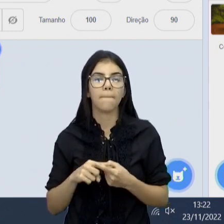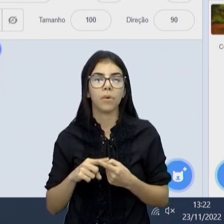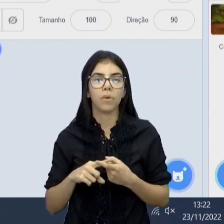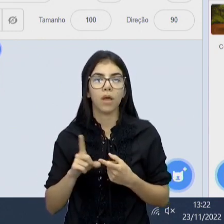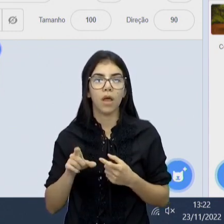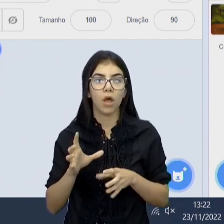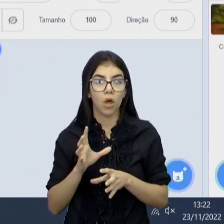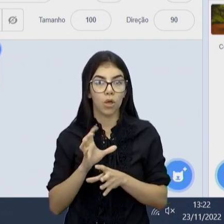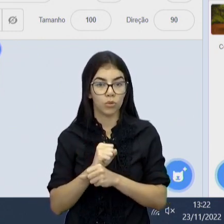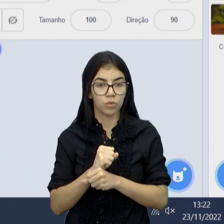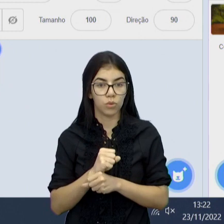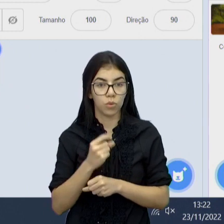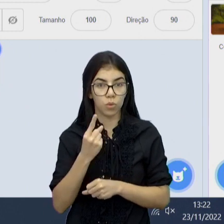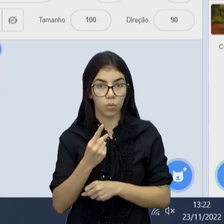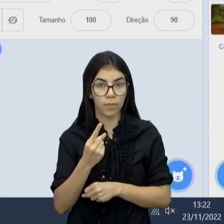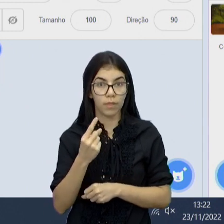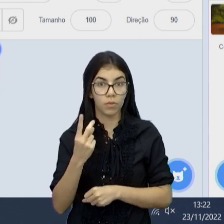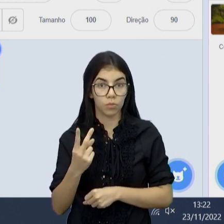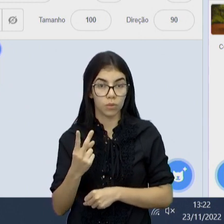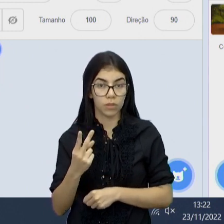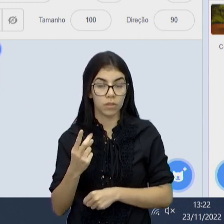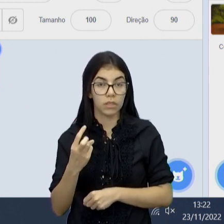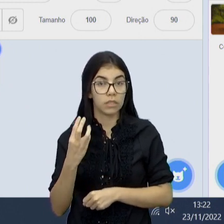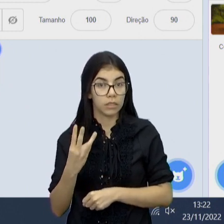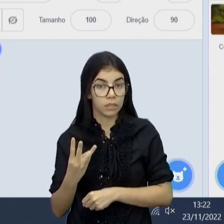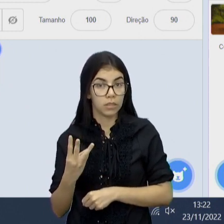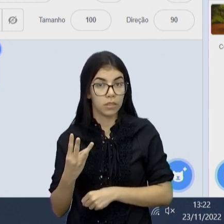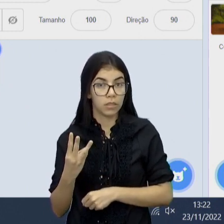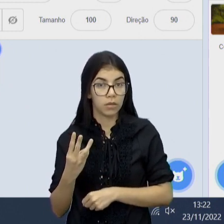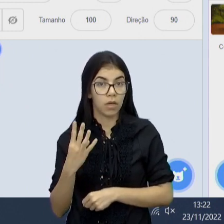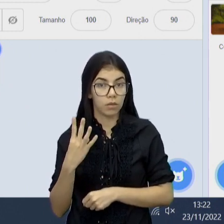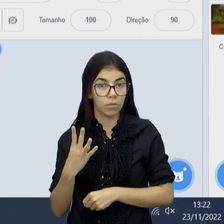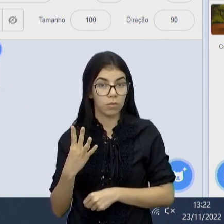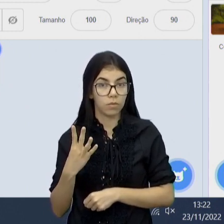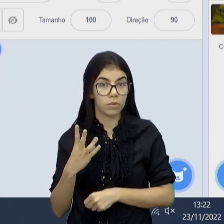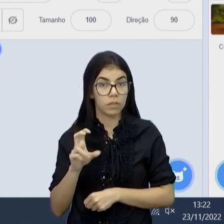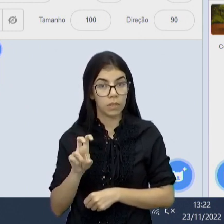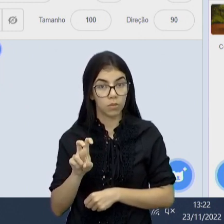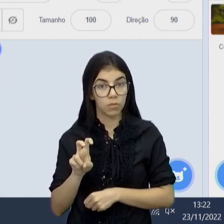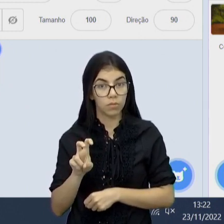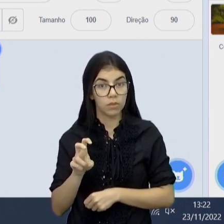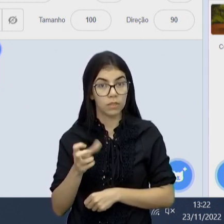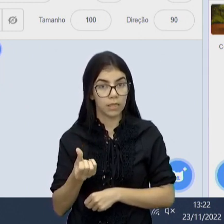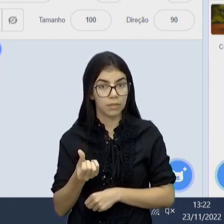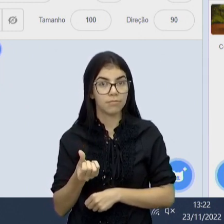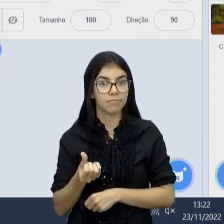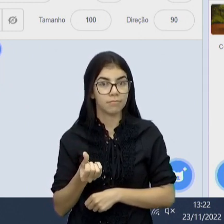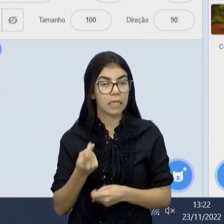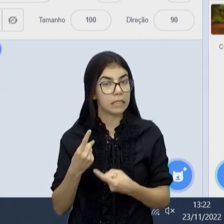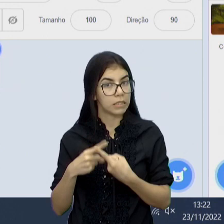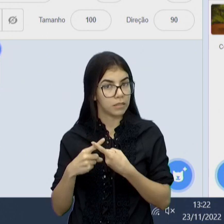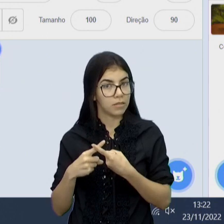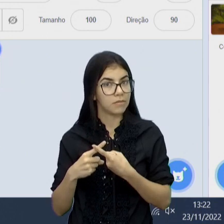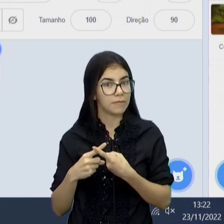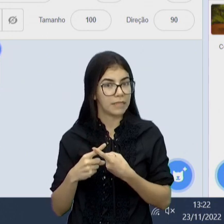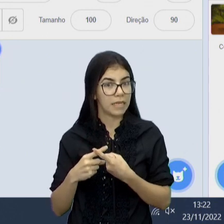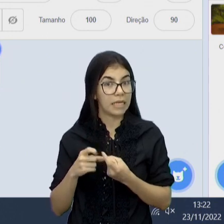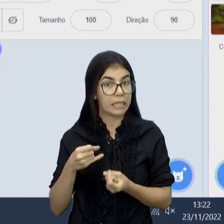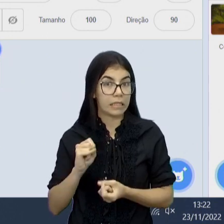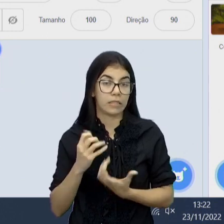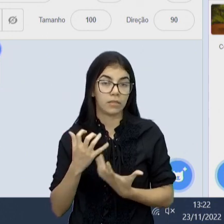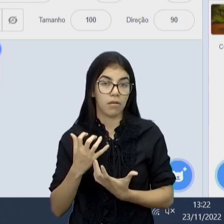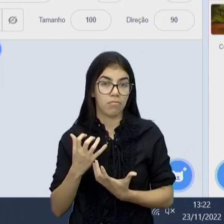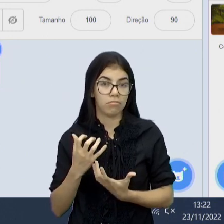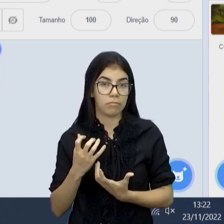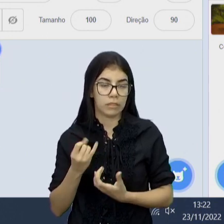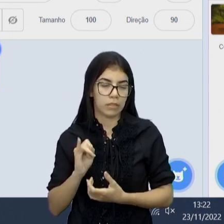no total 1, 2, 3, 4, 5, 6 vezes. Nossa. Se quiser,